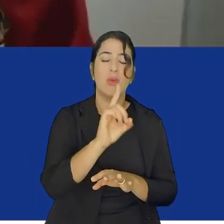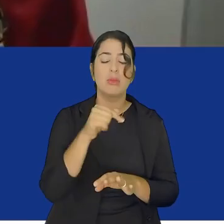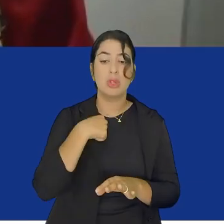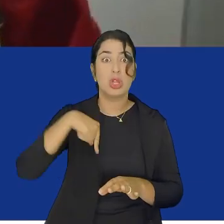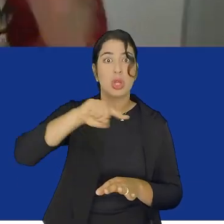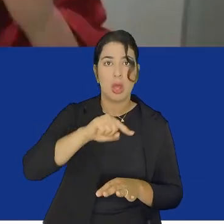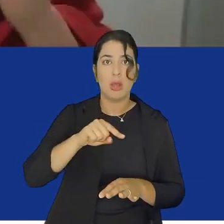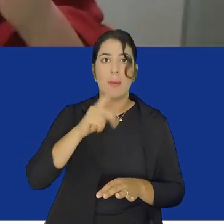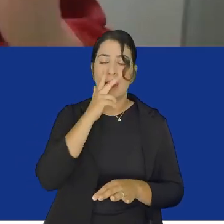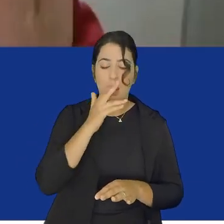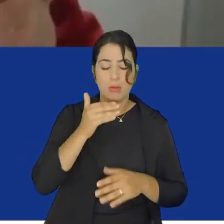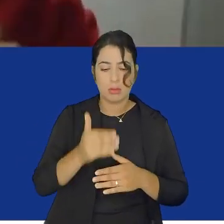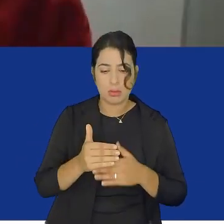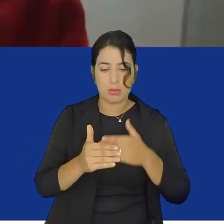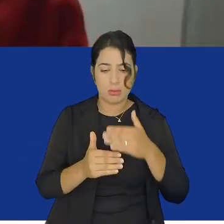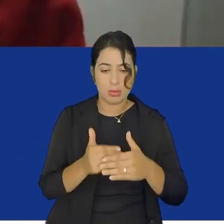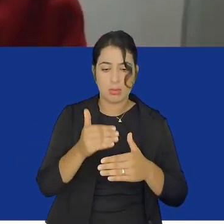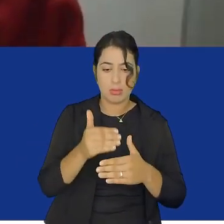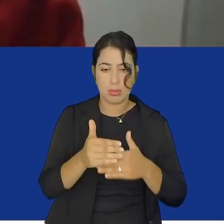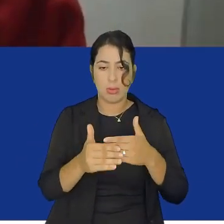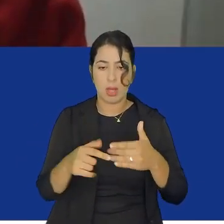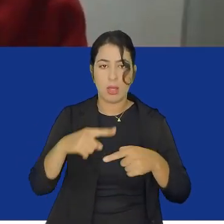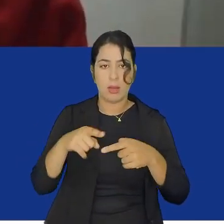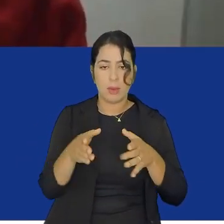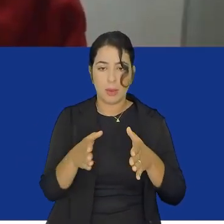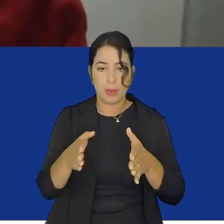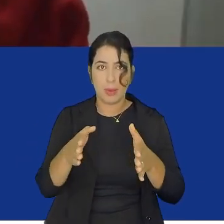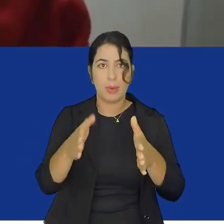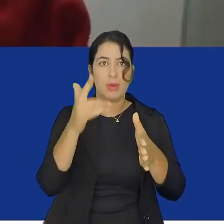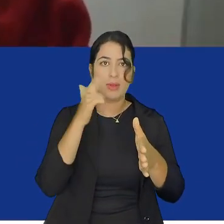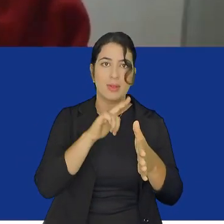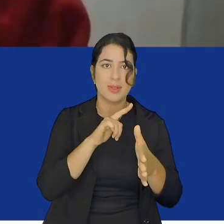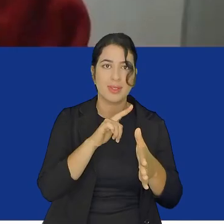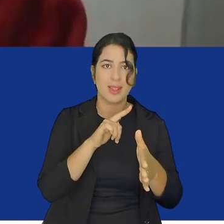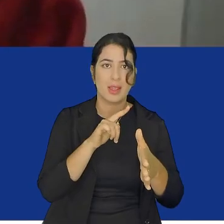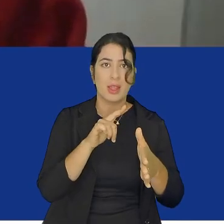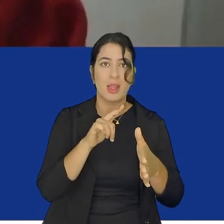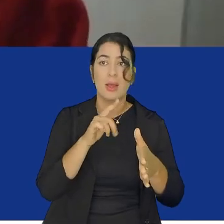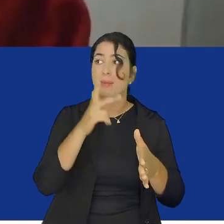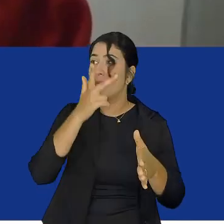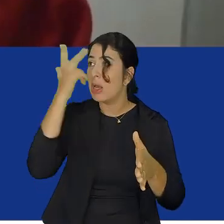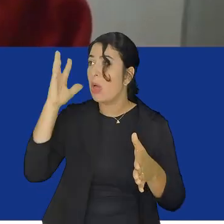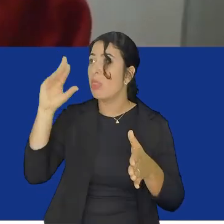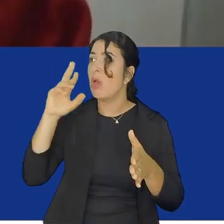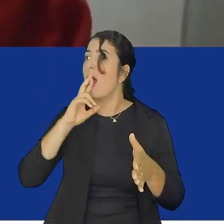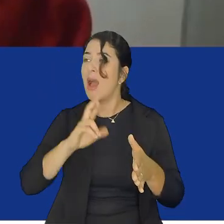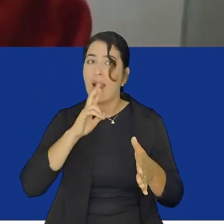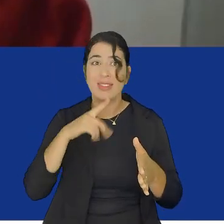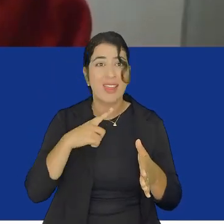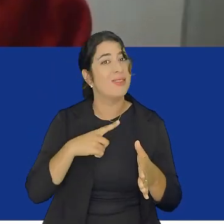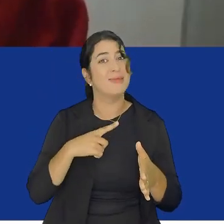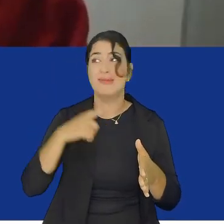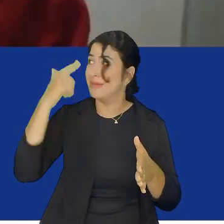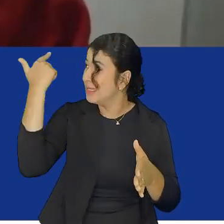vai ter que abrir esse caminho juntos. Ninguém tem essas respostas. Isso pode ser muito